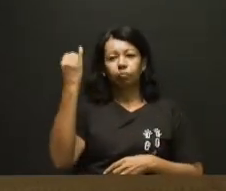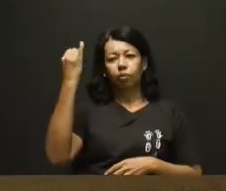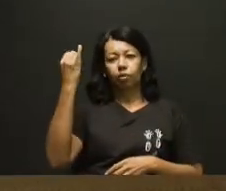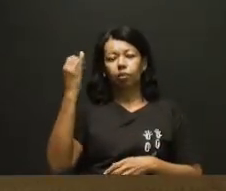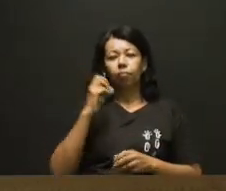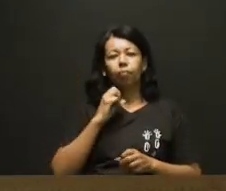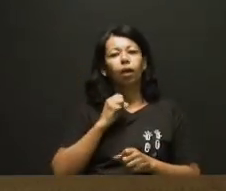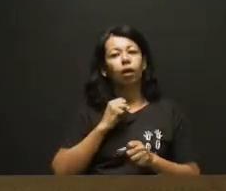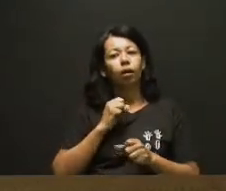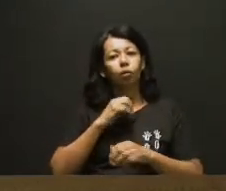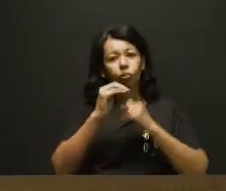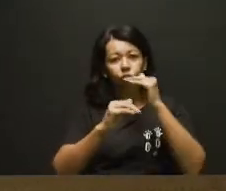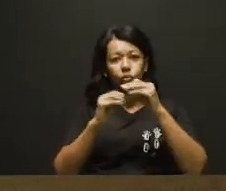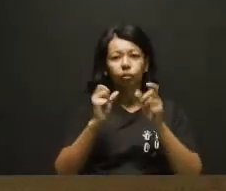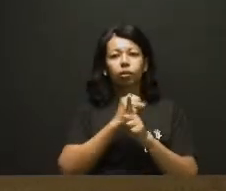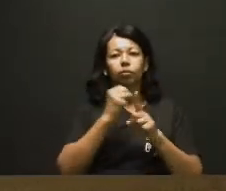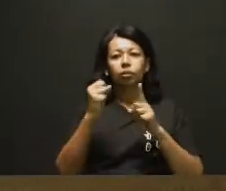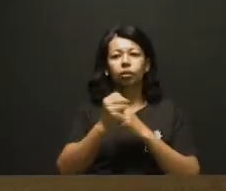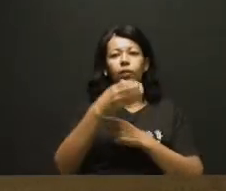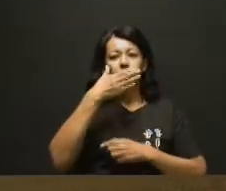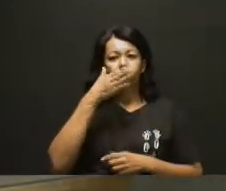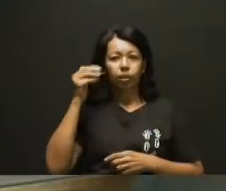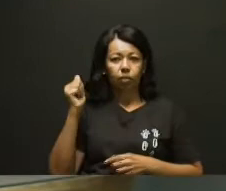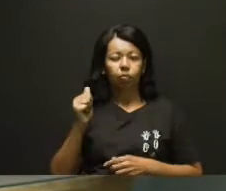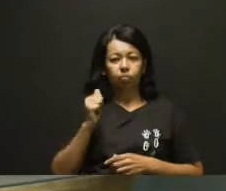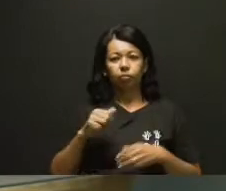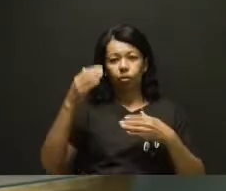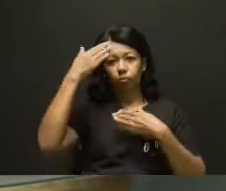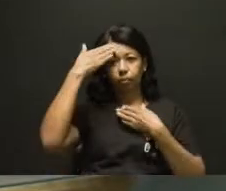construir uma sociedade melhor obrigado